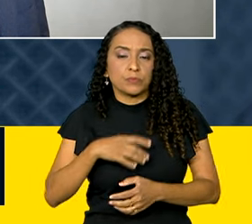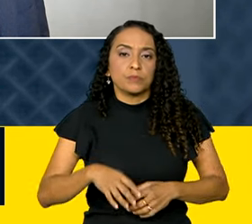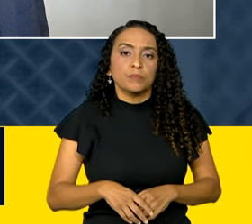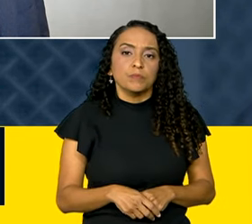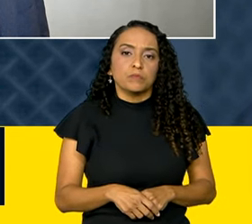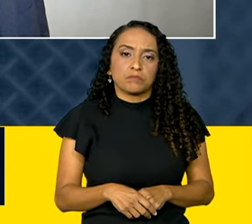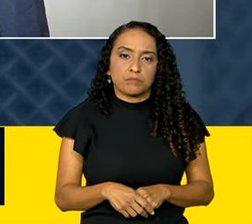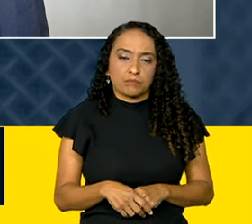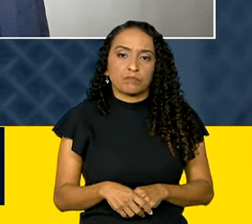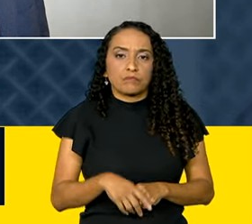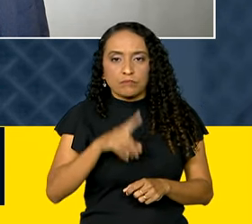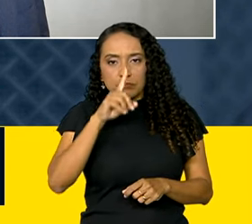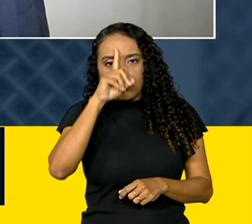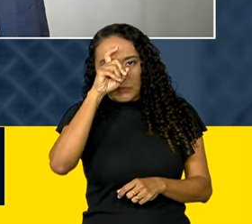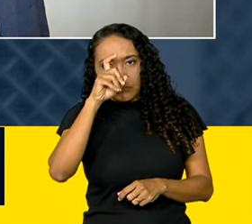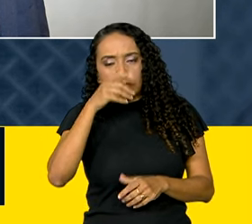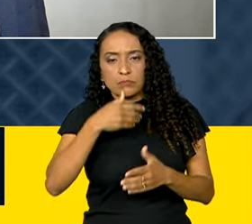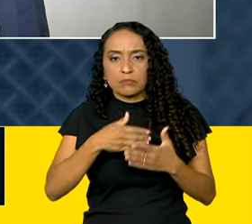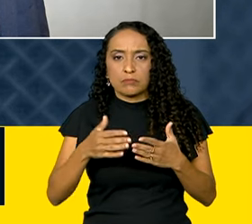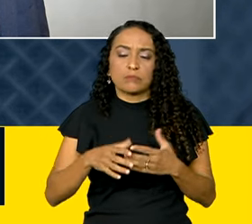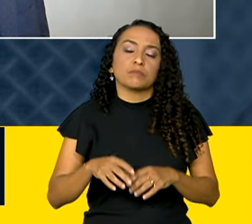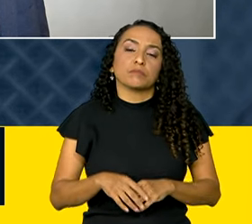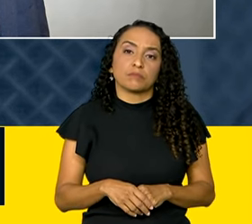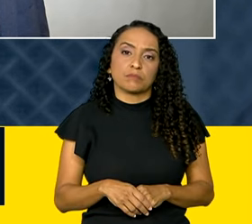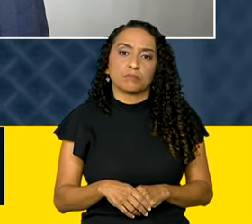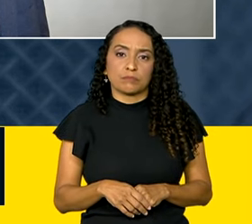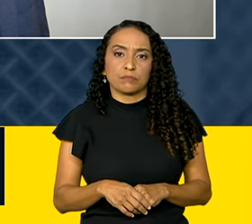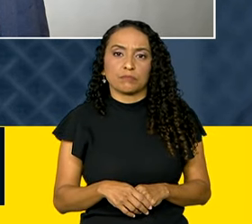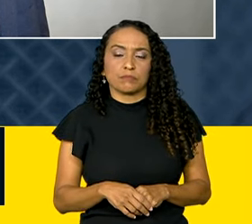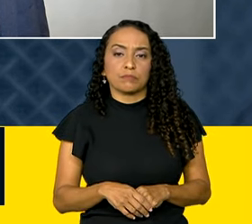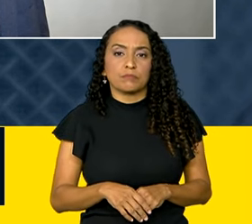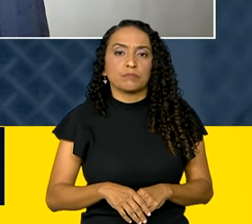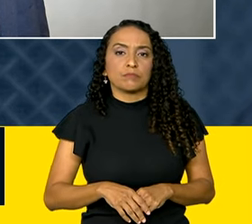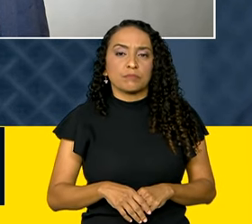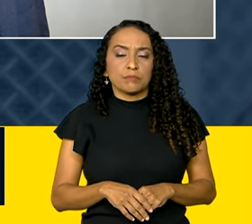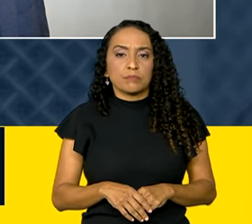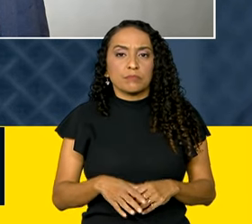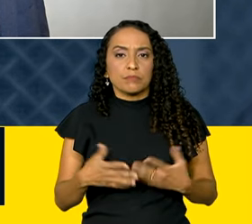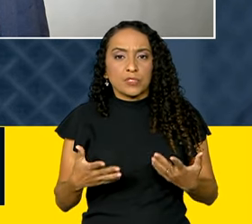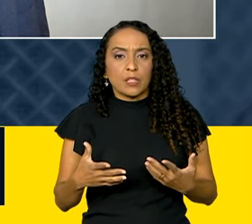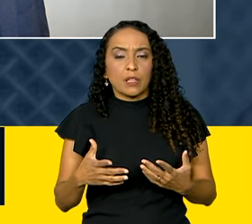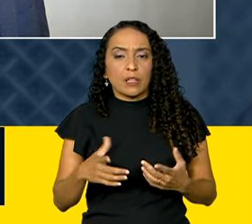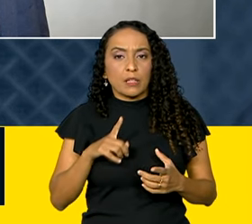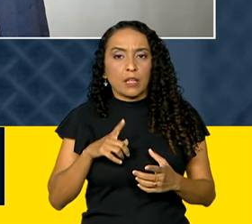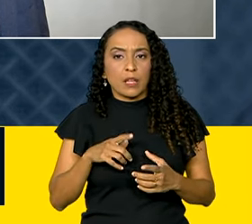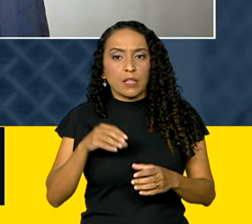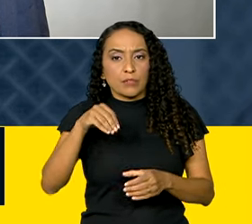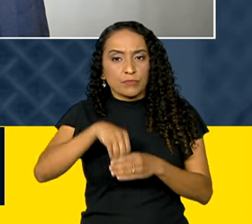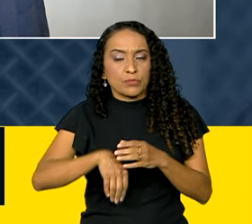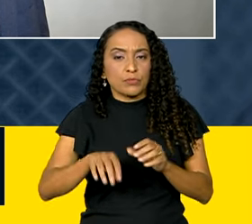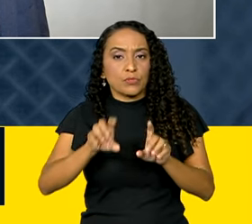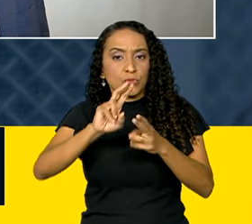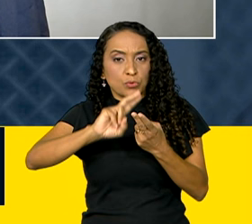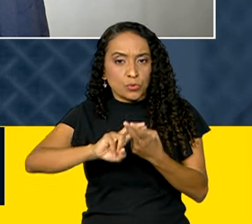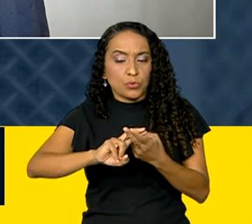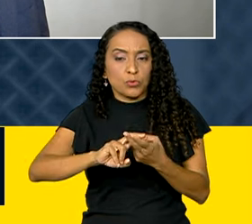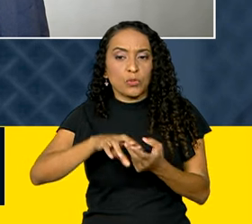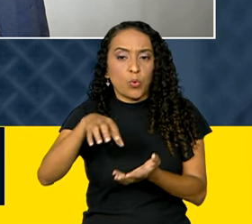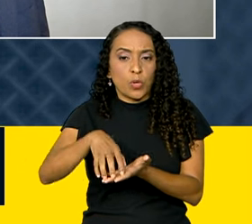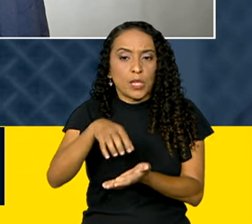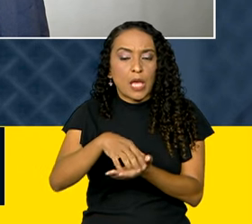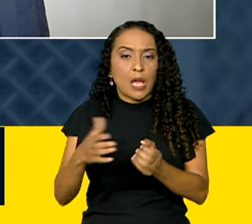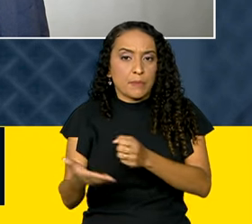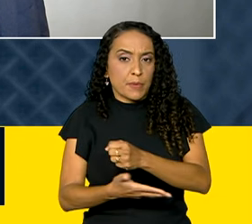né? Buscar as nossas unidades de saúde que fazem parte do Sistema Único de Saúde, as nossas unidades